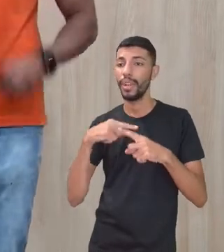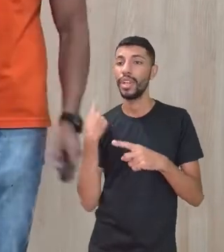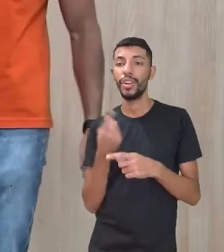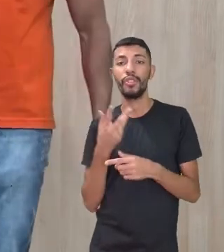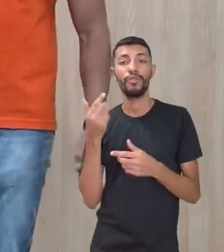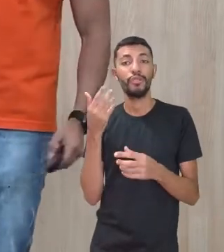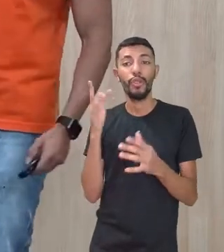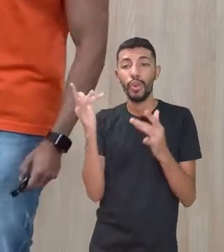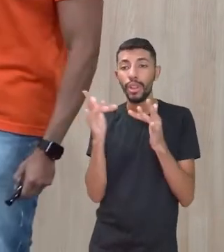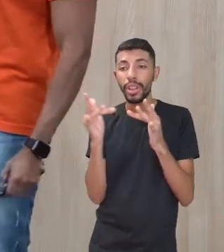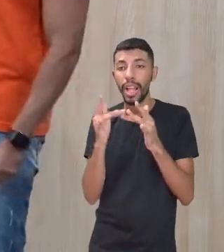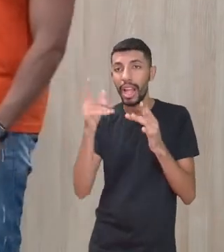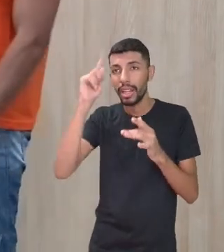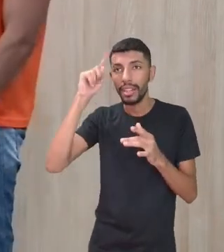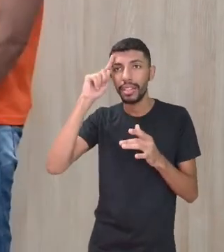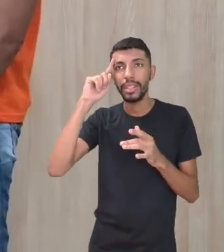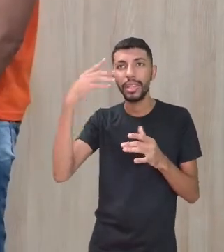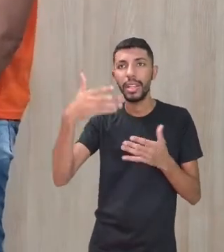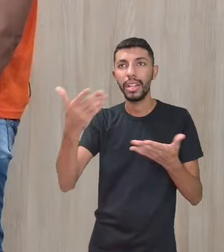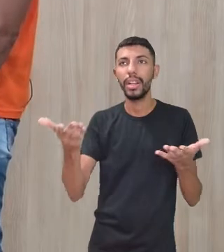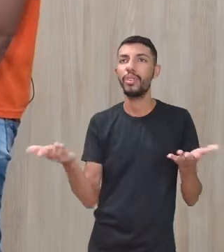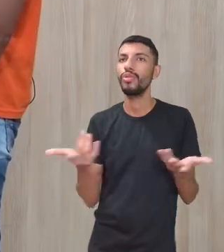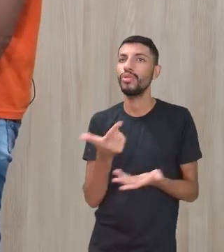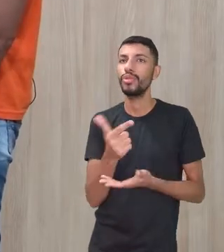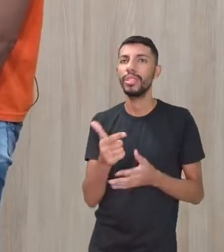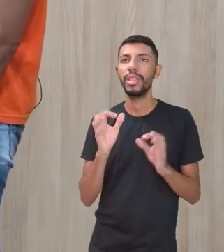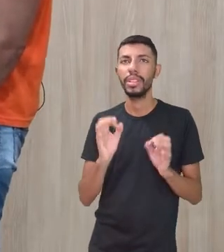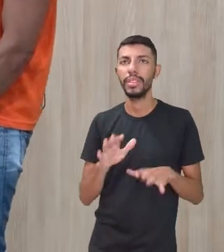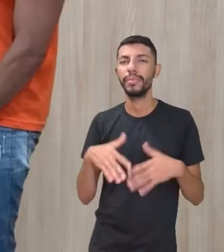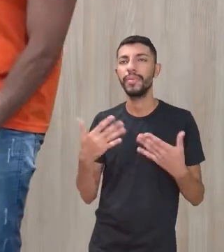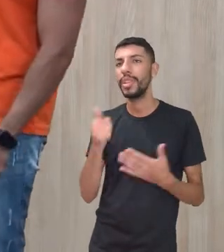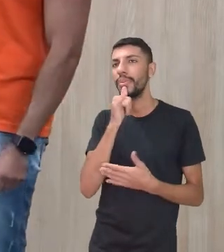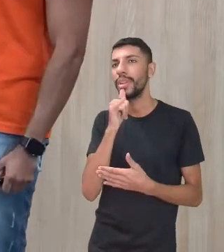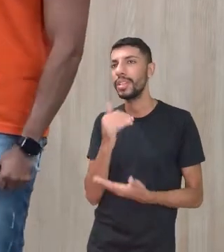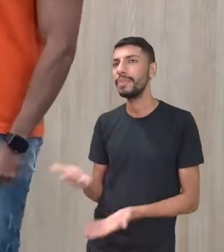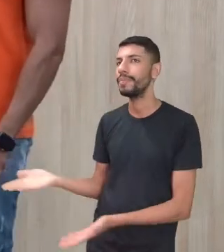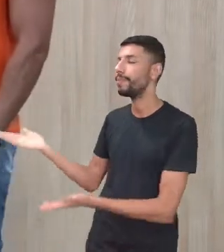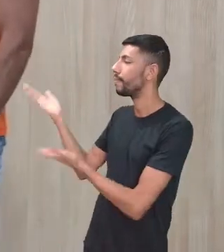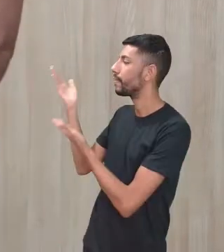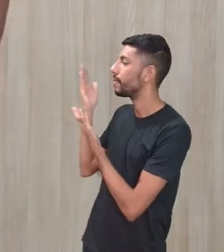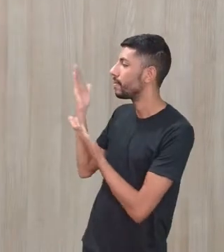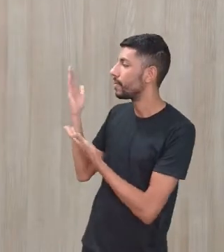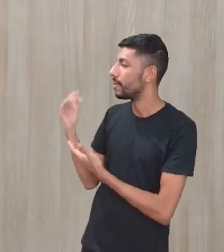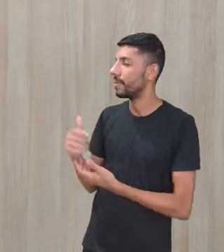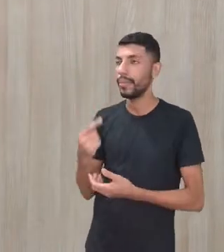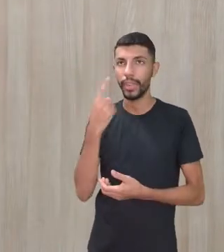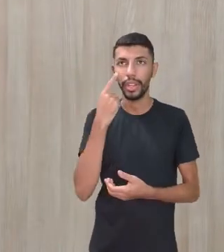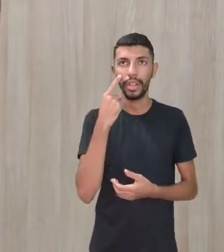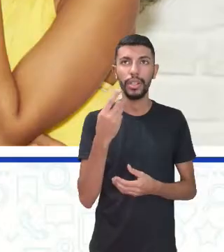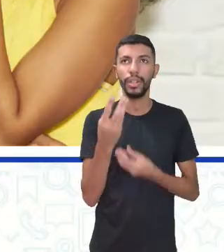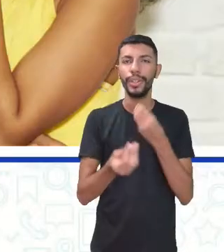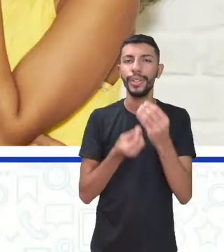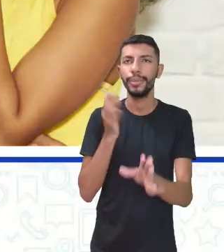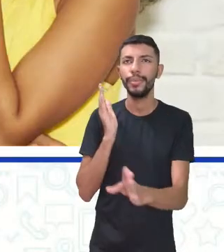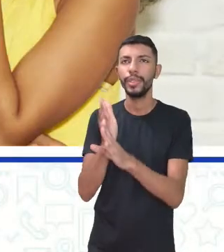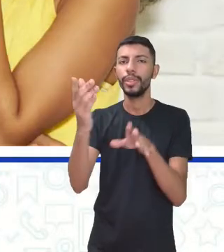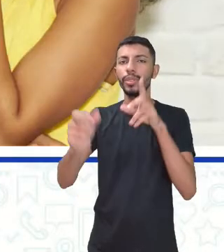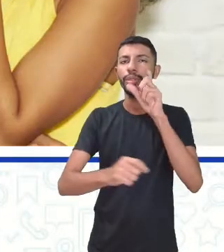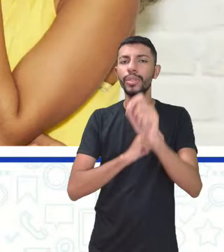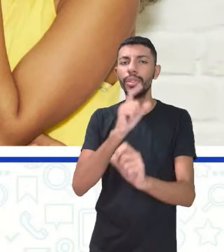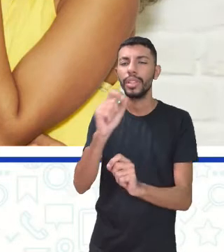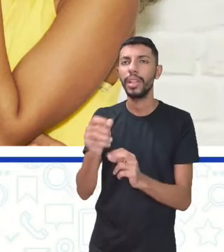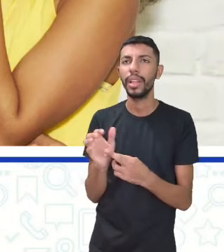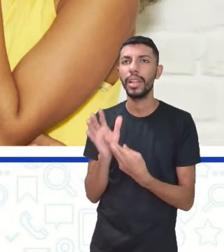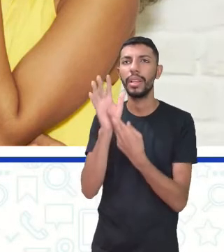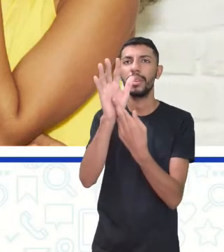a dia, certo? Como, por exemplo, aqui, ó. Observe o seguinte, como você encontra a representação,